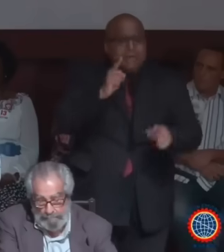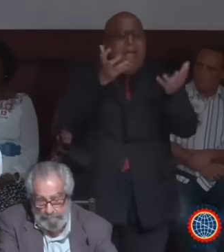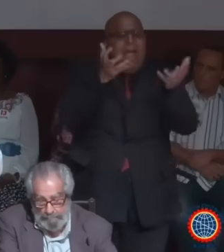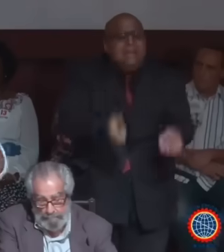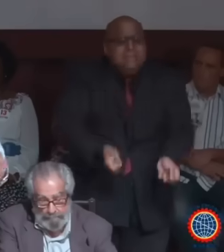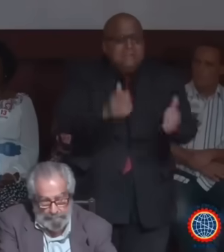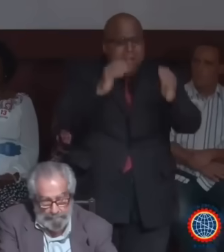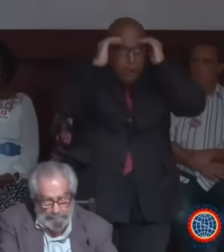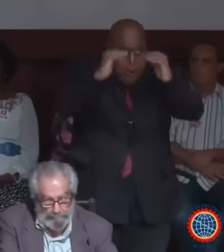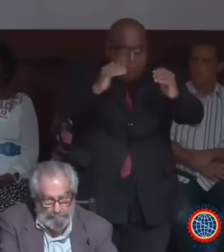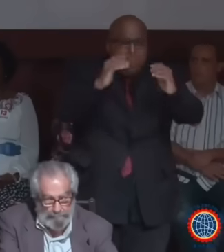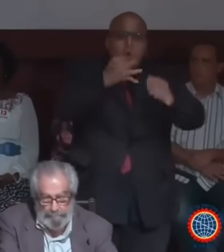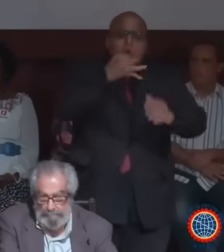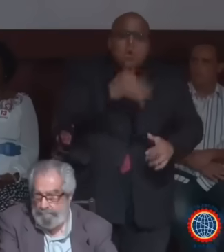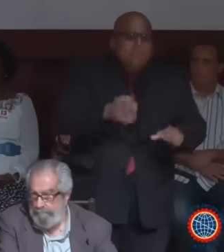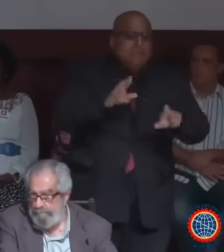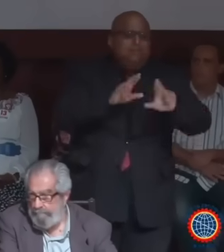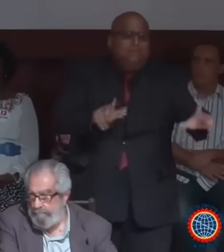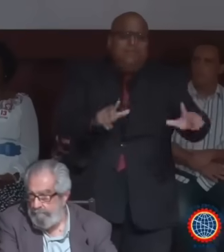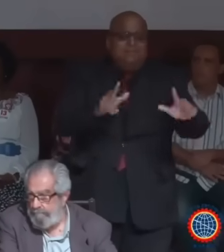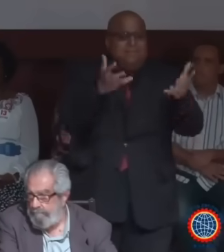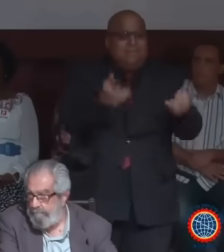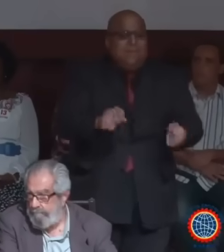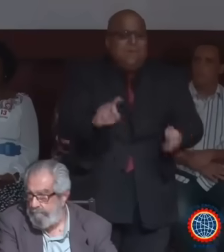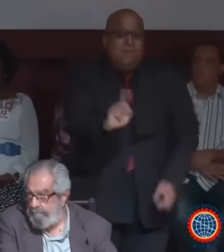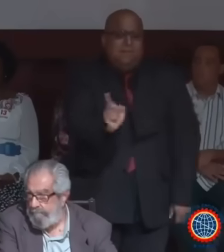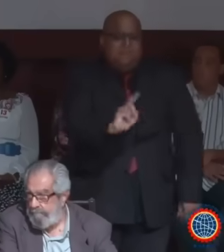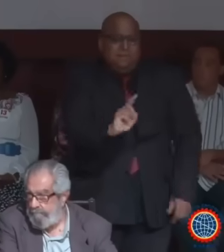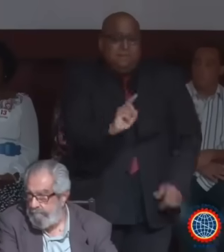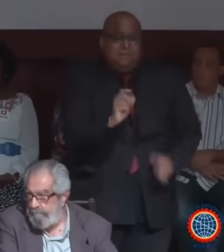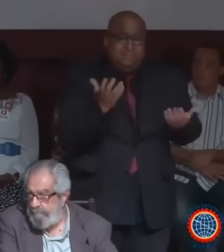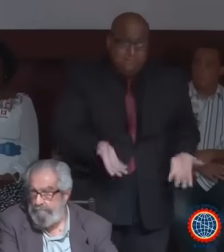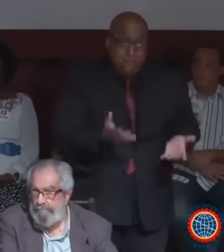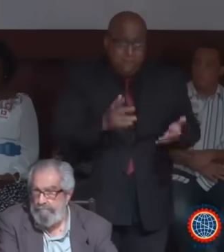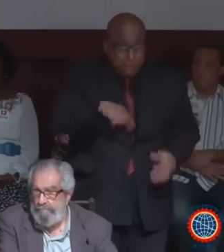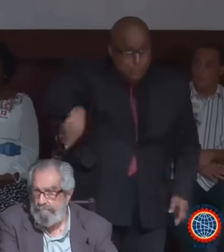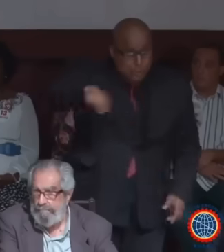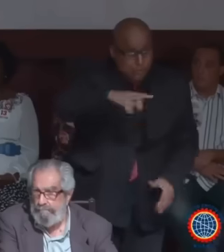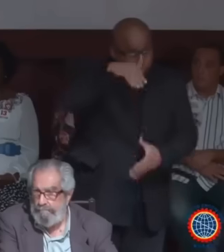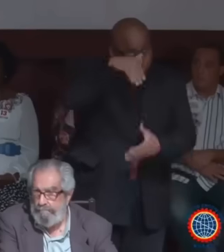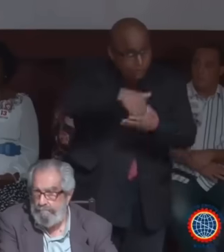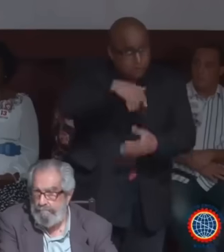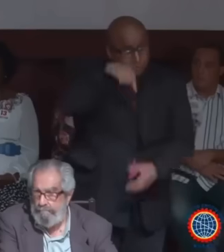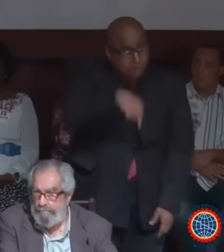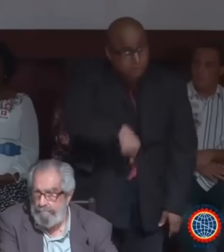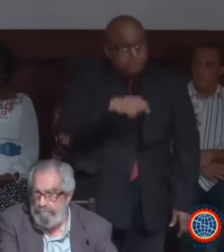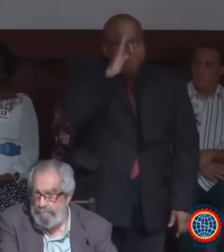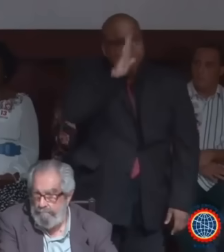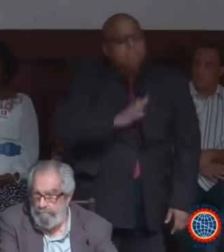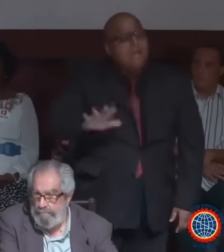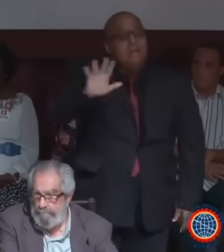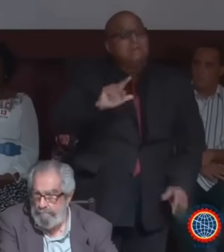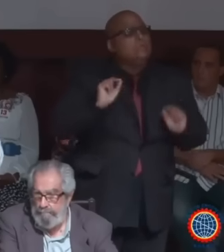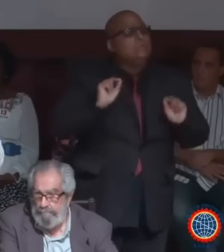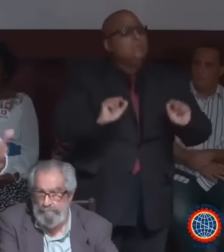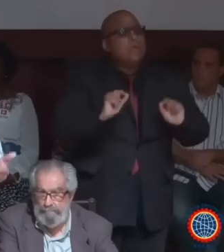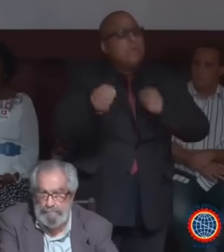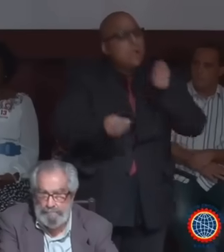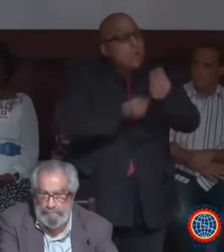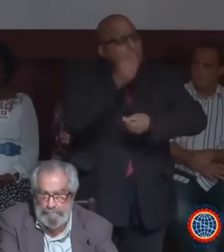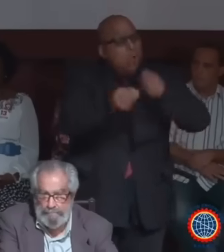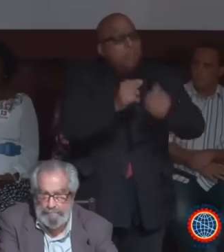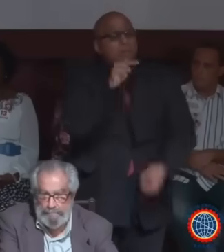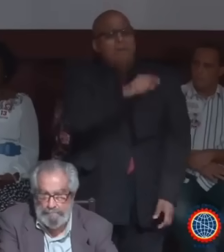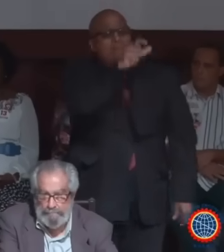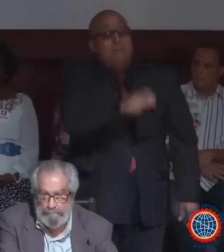tolerar quem pensa diferente. Só que, como nós estamos no meio de uma eleição presidencial, a maneira